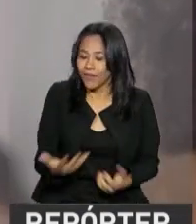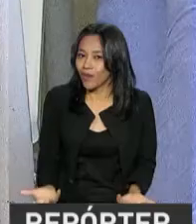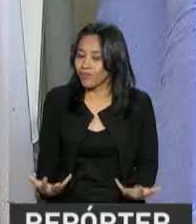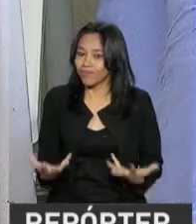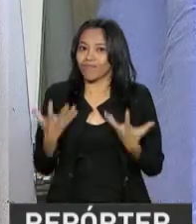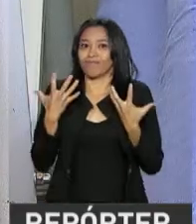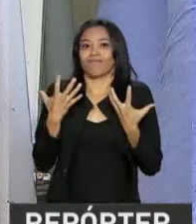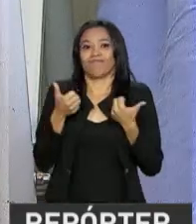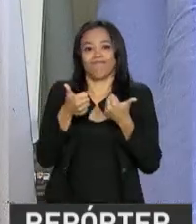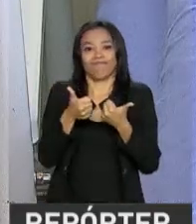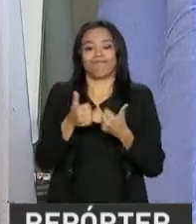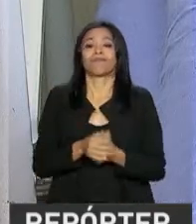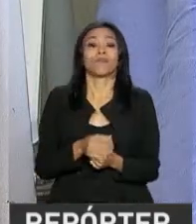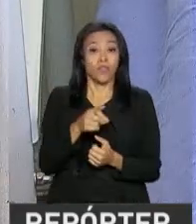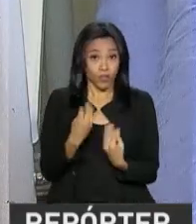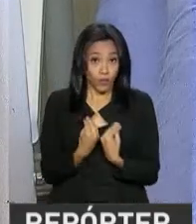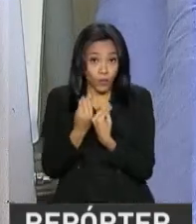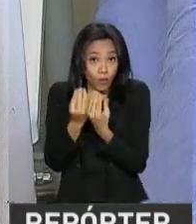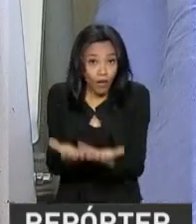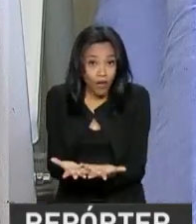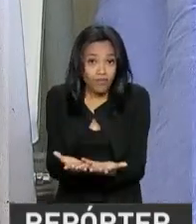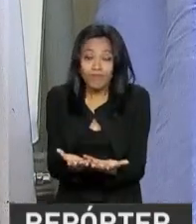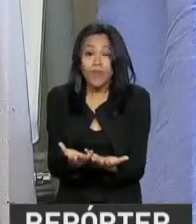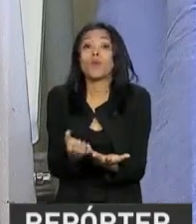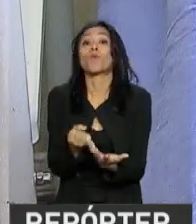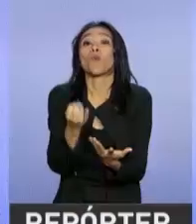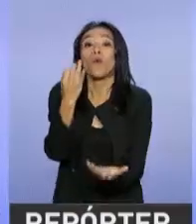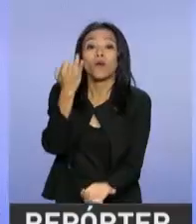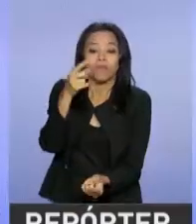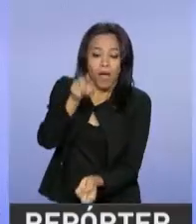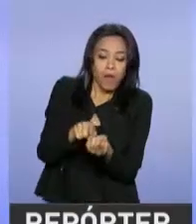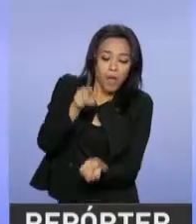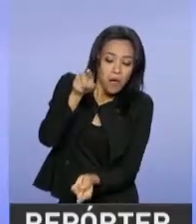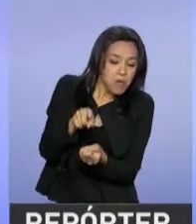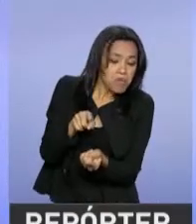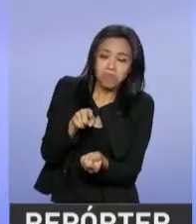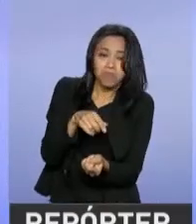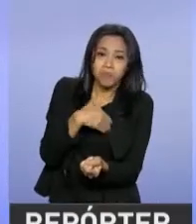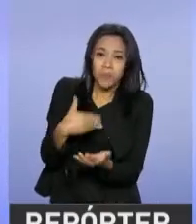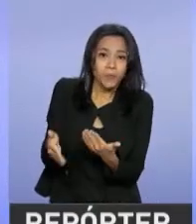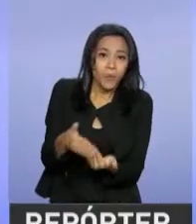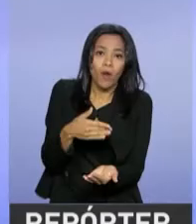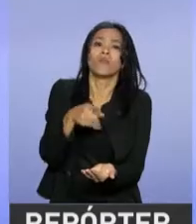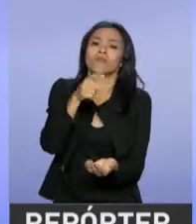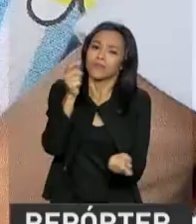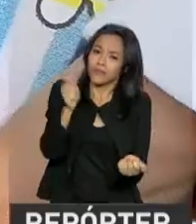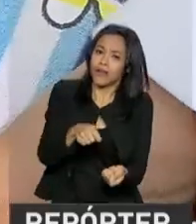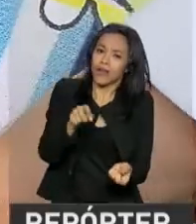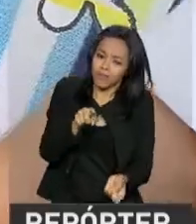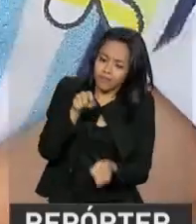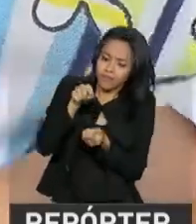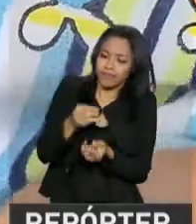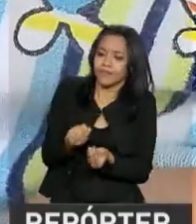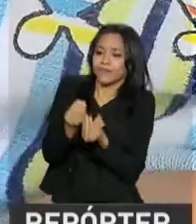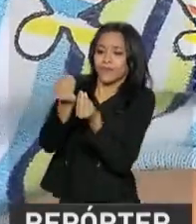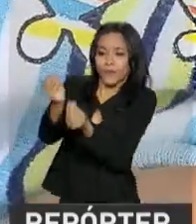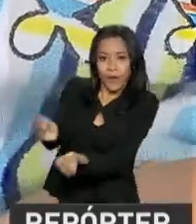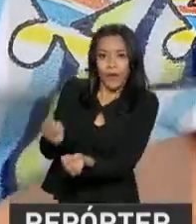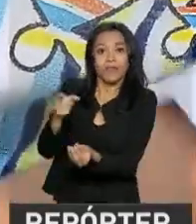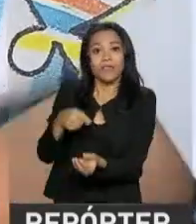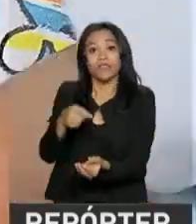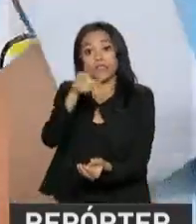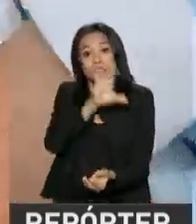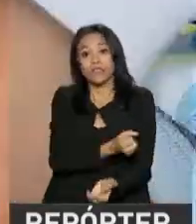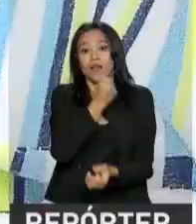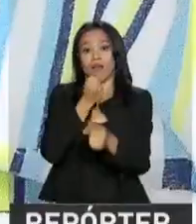vida. Para doar, não existe quantidade mínima. Cada ml pode fazer diferença e salvar vidas como